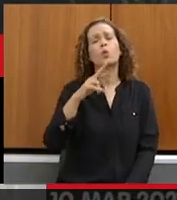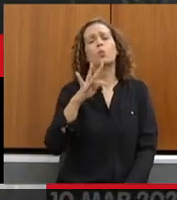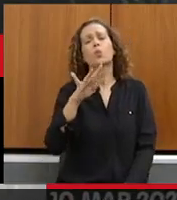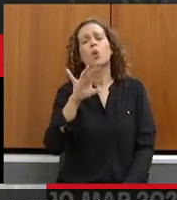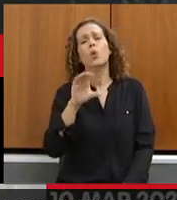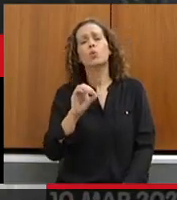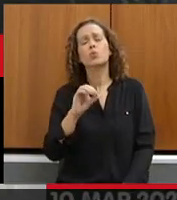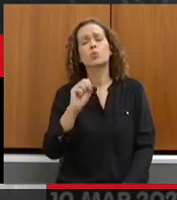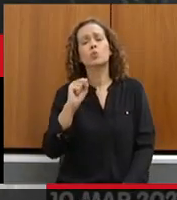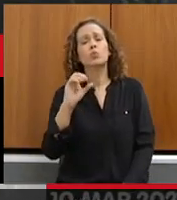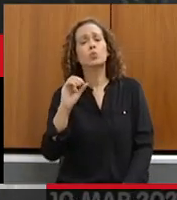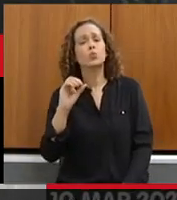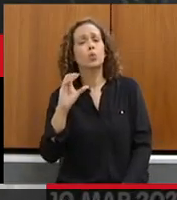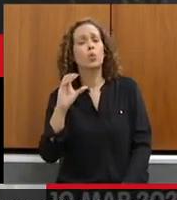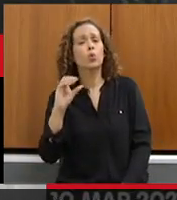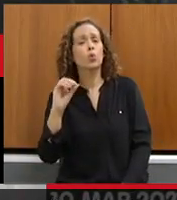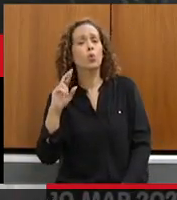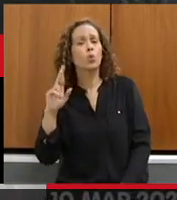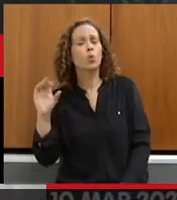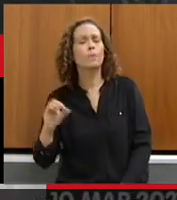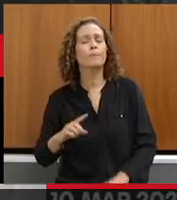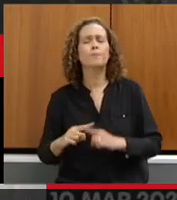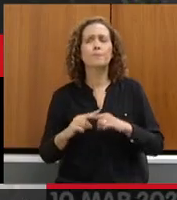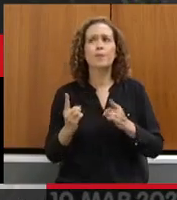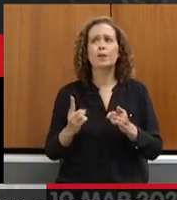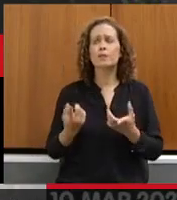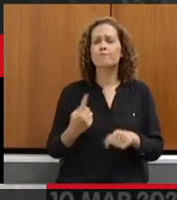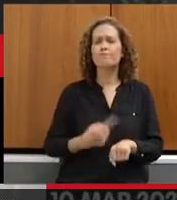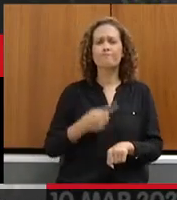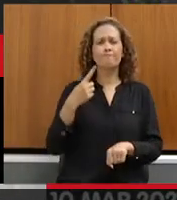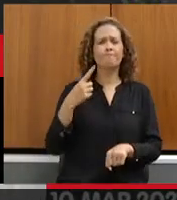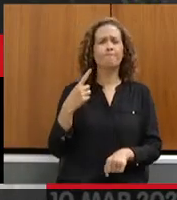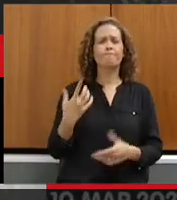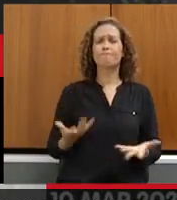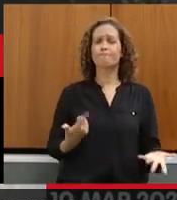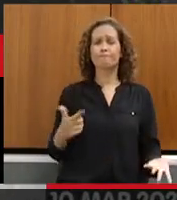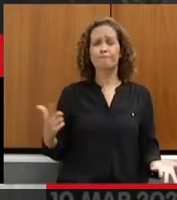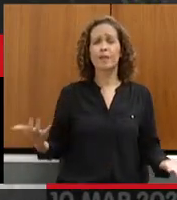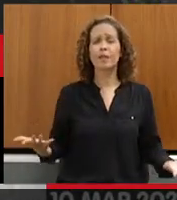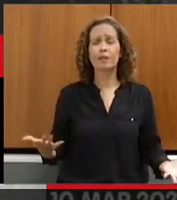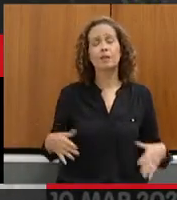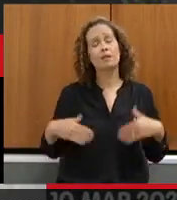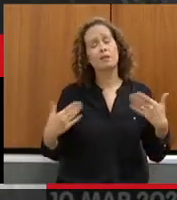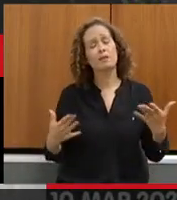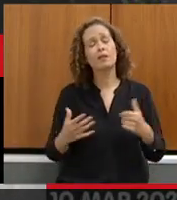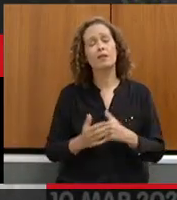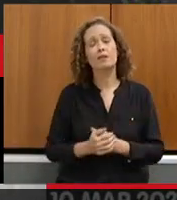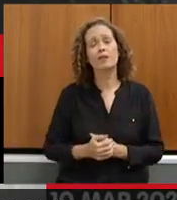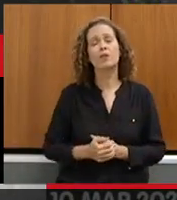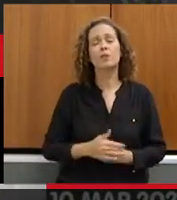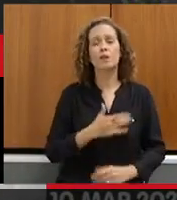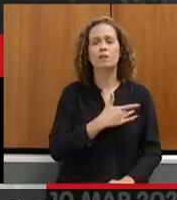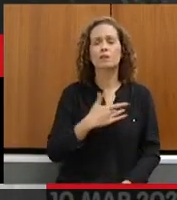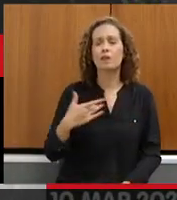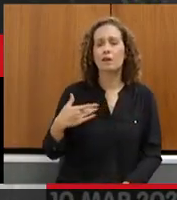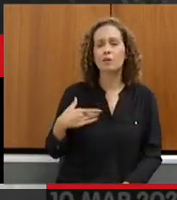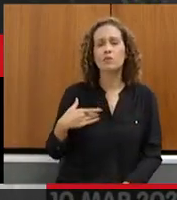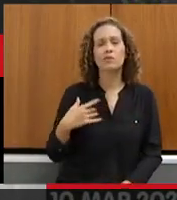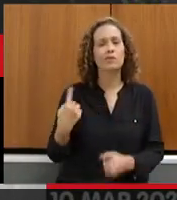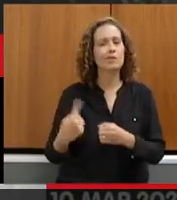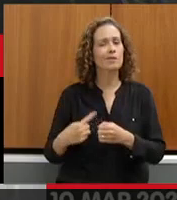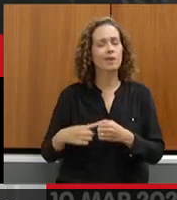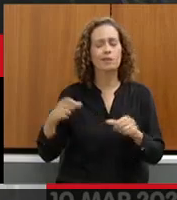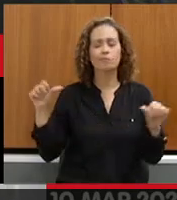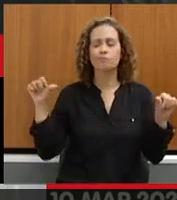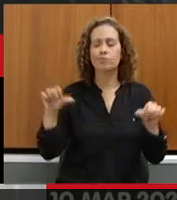de imediata e nós estamos comprometendo é a eficiência e eficácia da saúde pública na